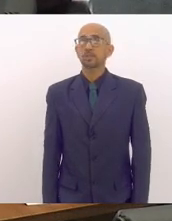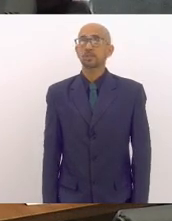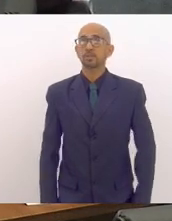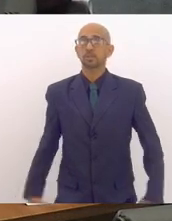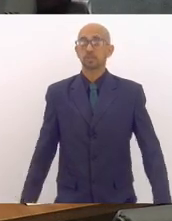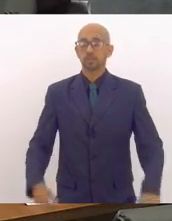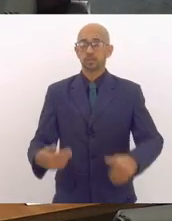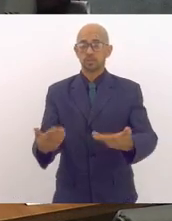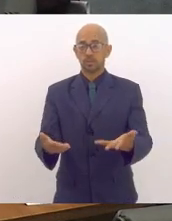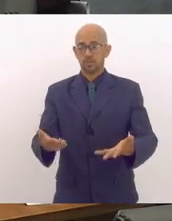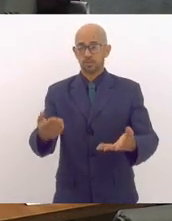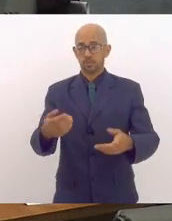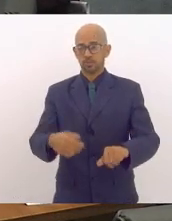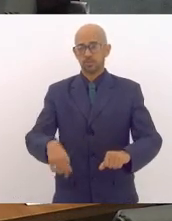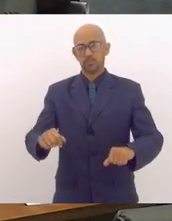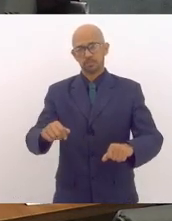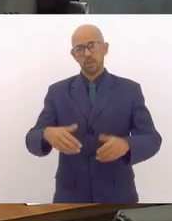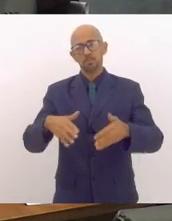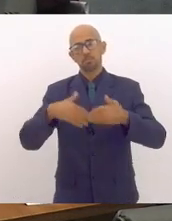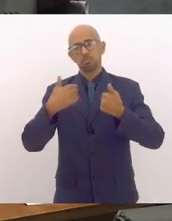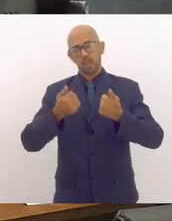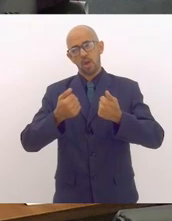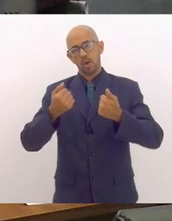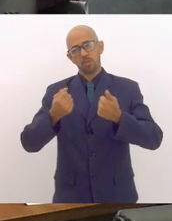Vamos lá, nada como uma conversa,